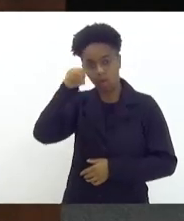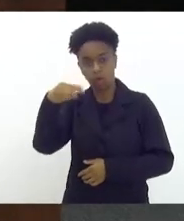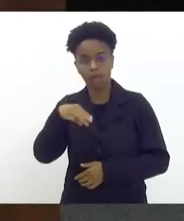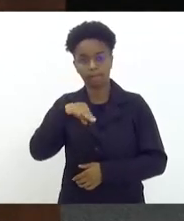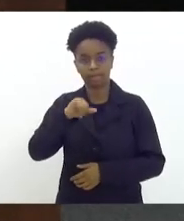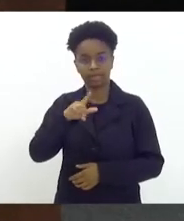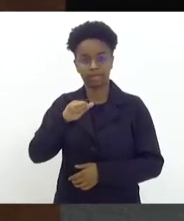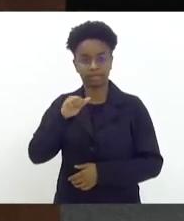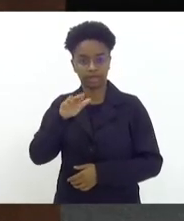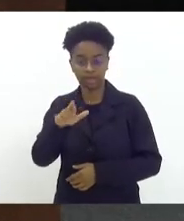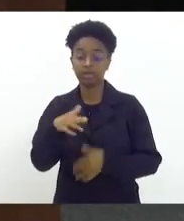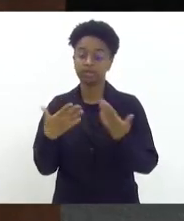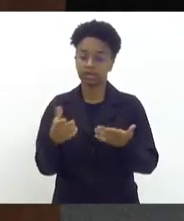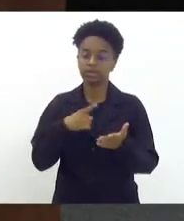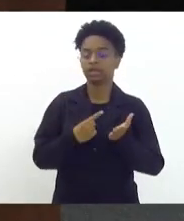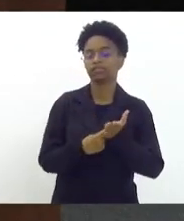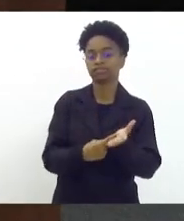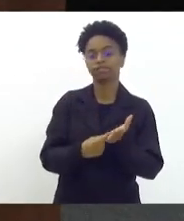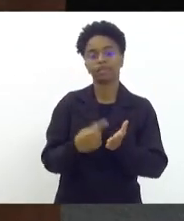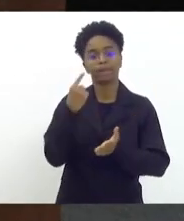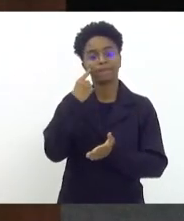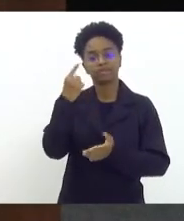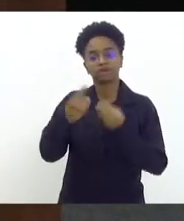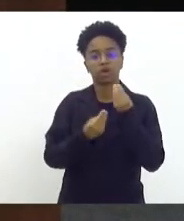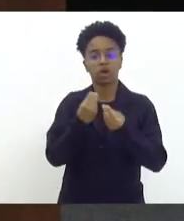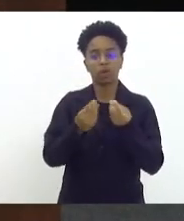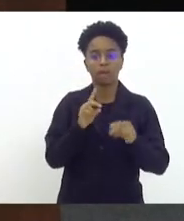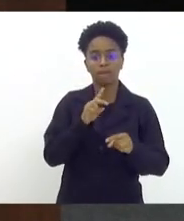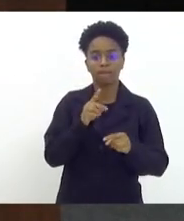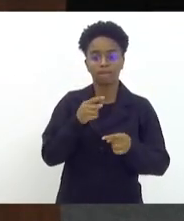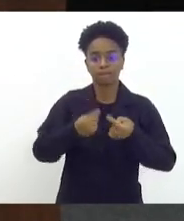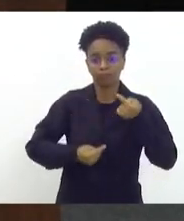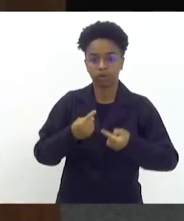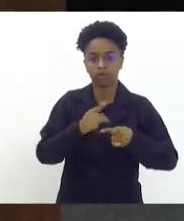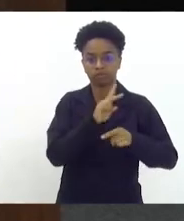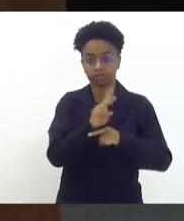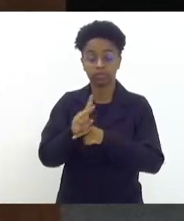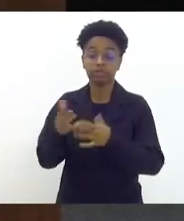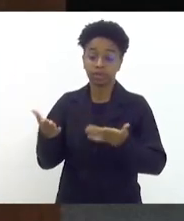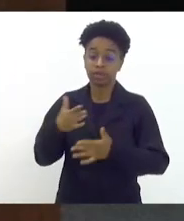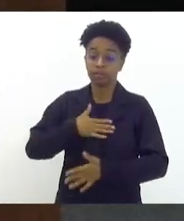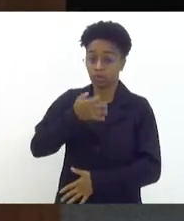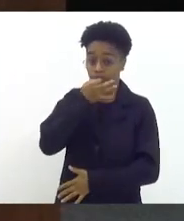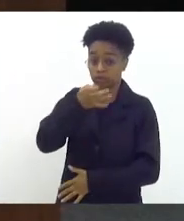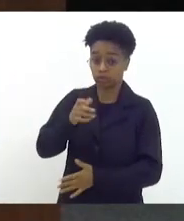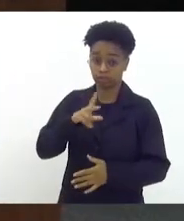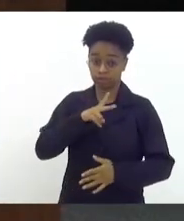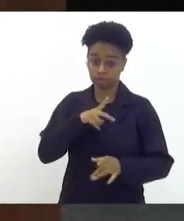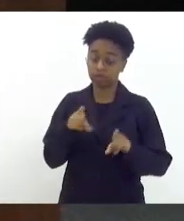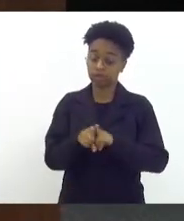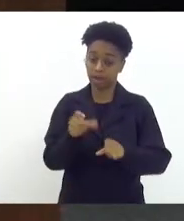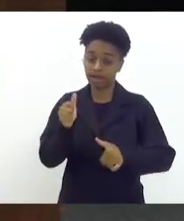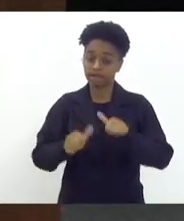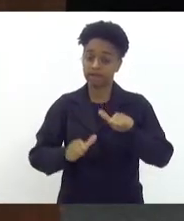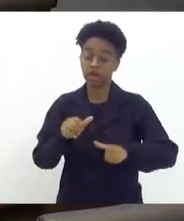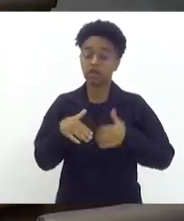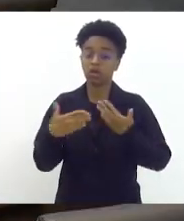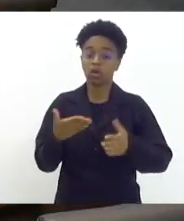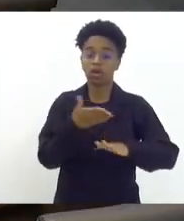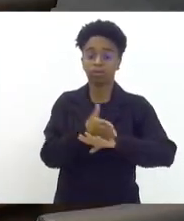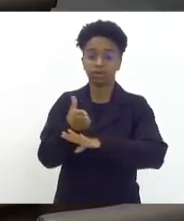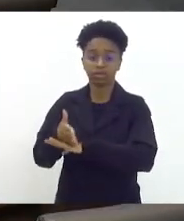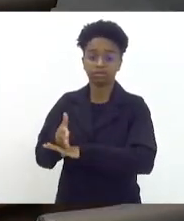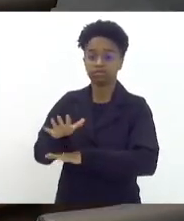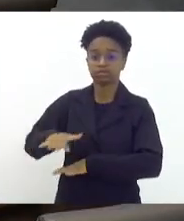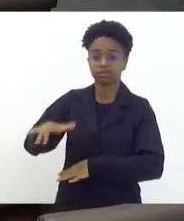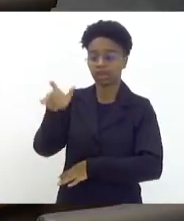Então a gente tem acordo de pensar uma política de proteção Inclusive eu a minha posição pessoal de avaliar Qual é a participação dos